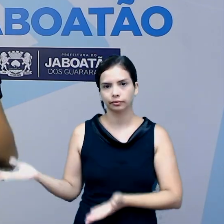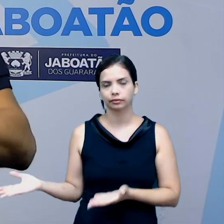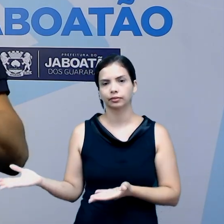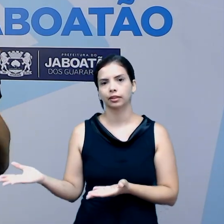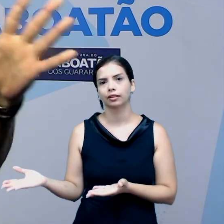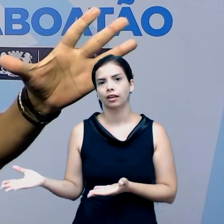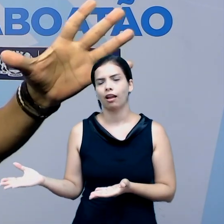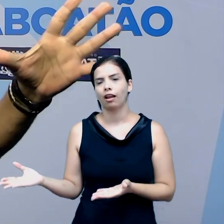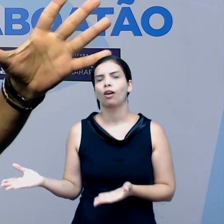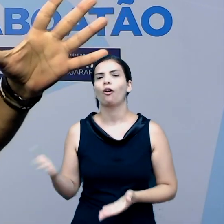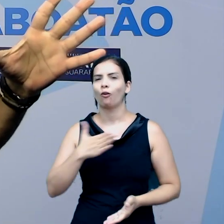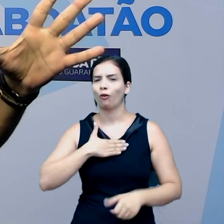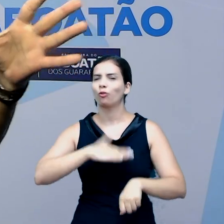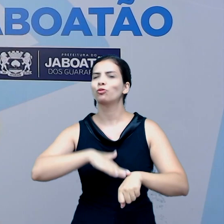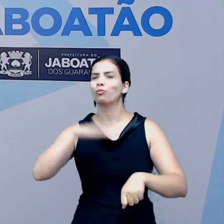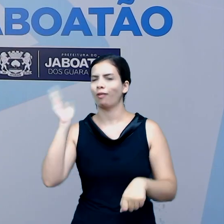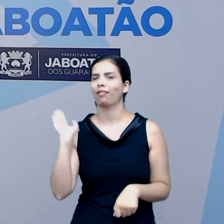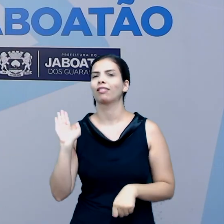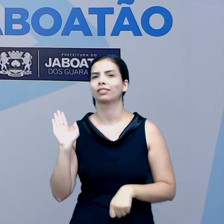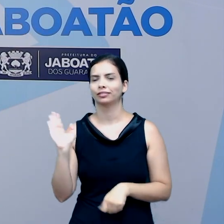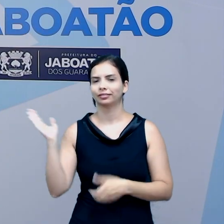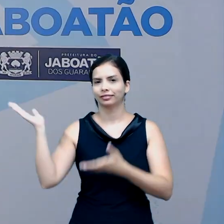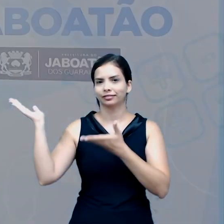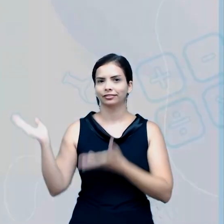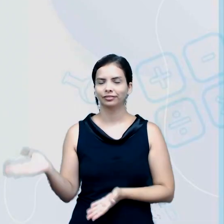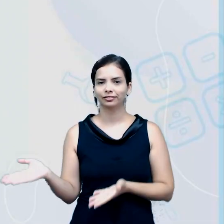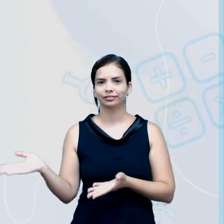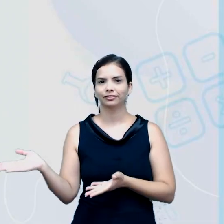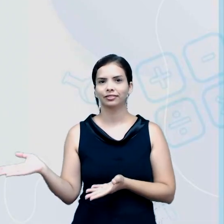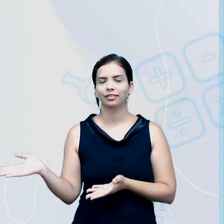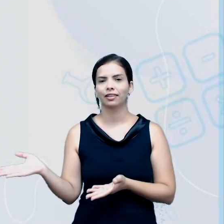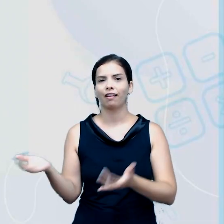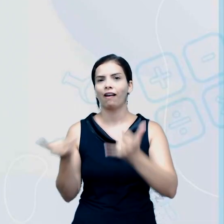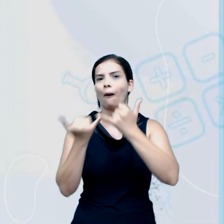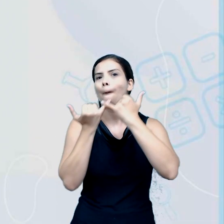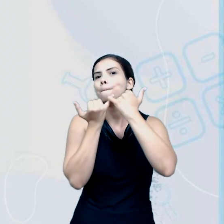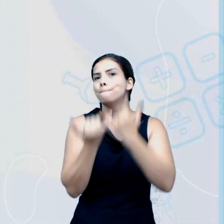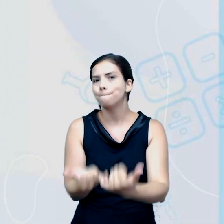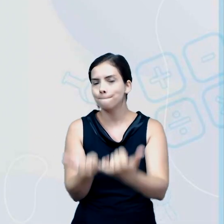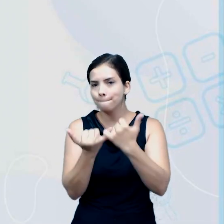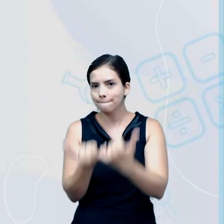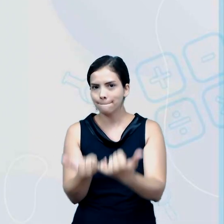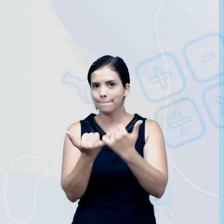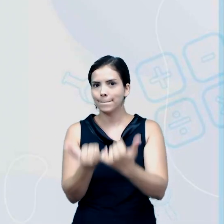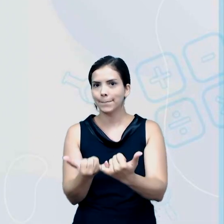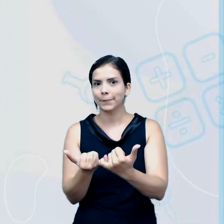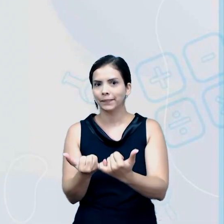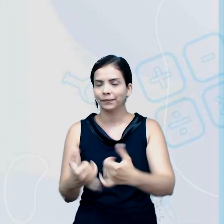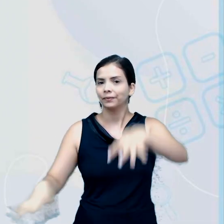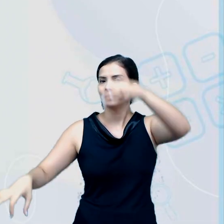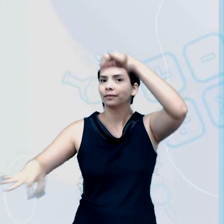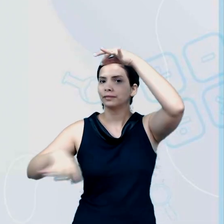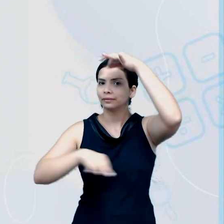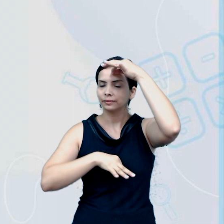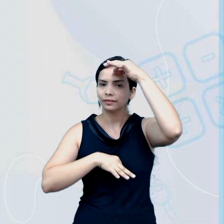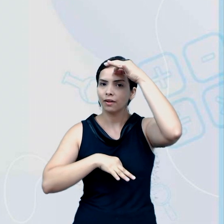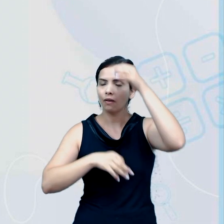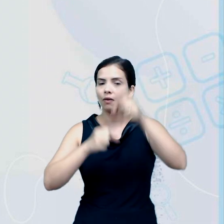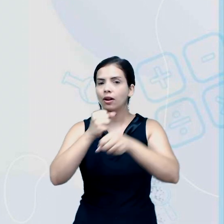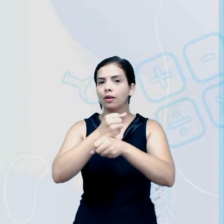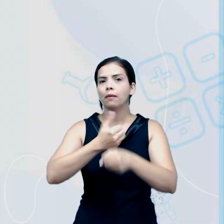é a minha favorita the Lovers Os Amantes essa performance foi feita em